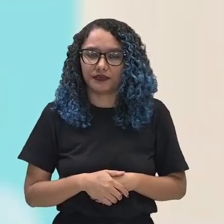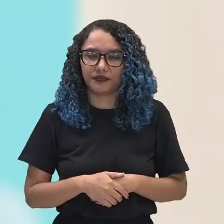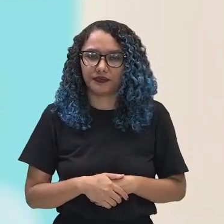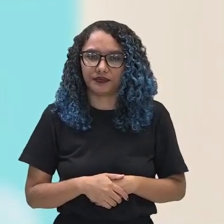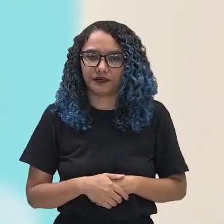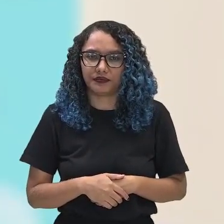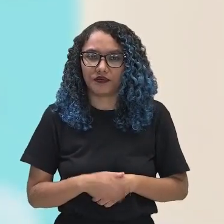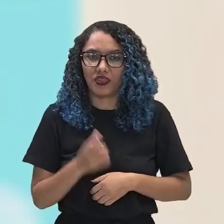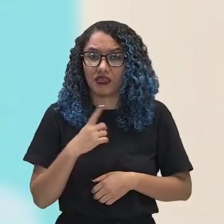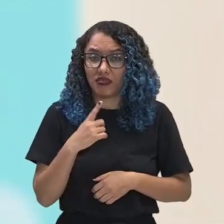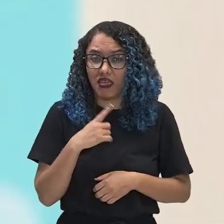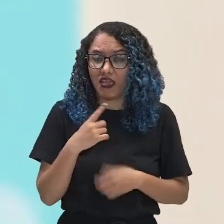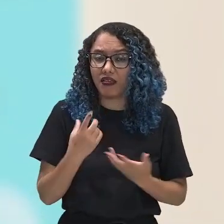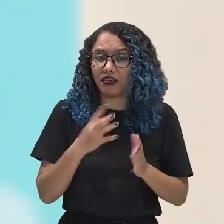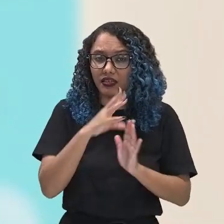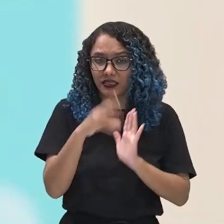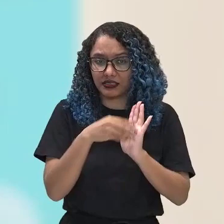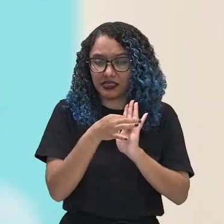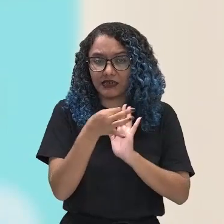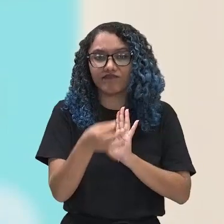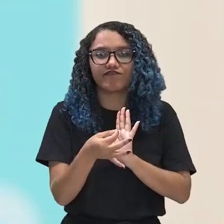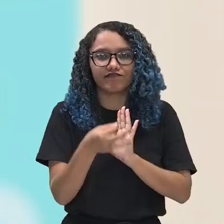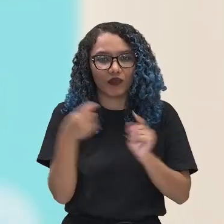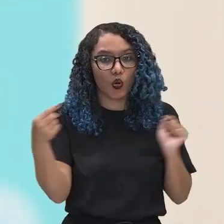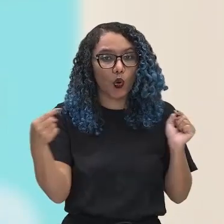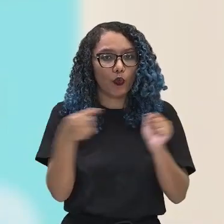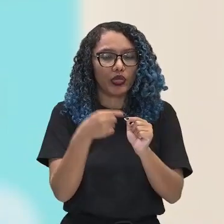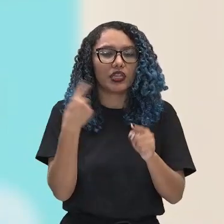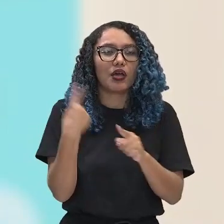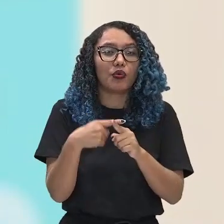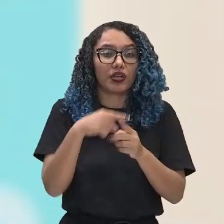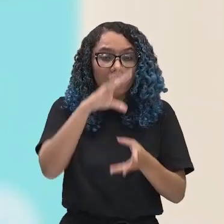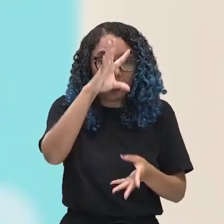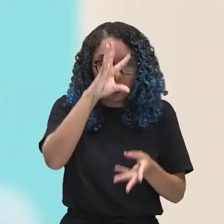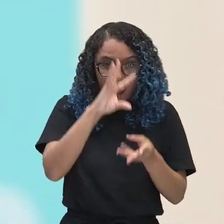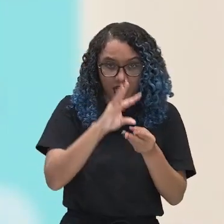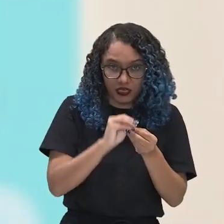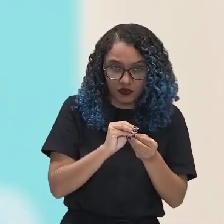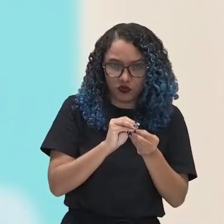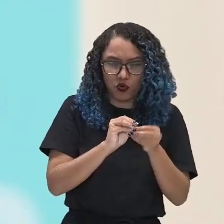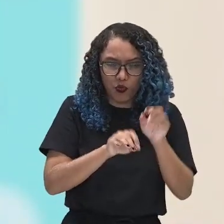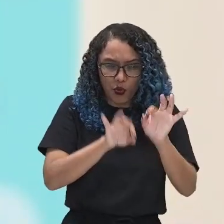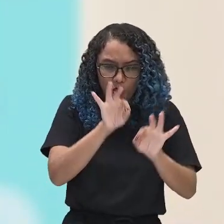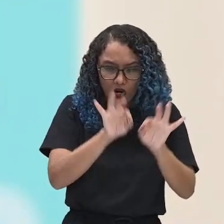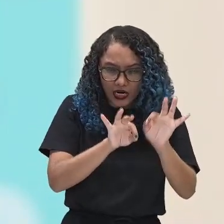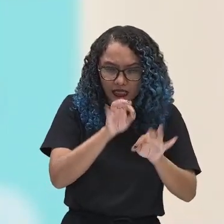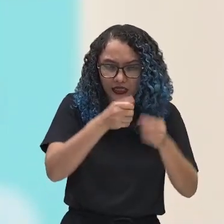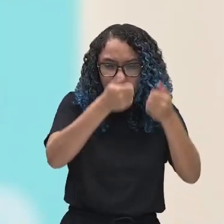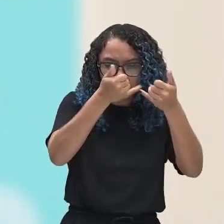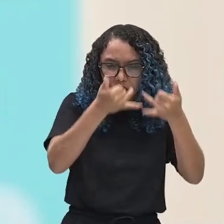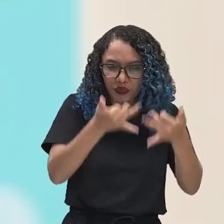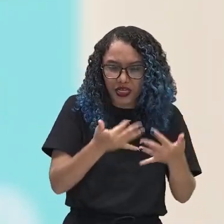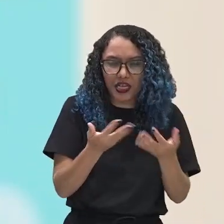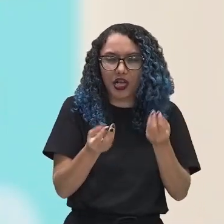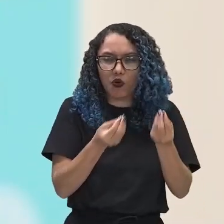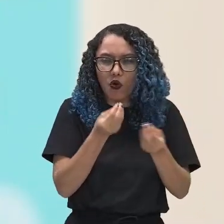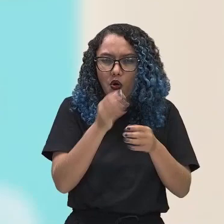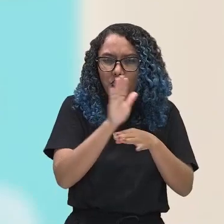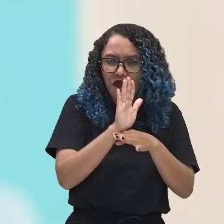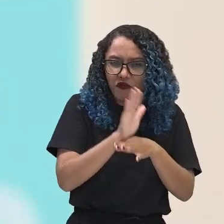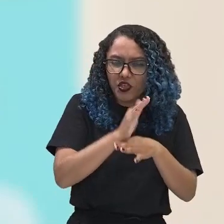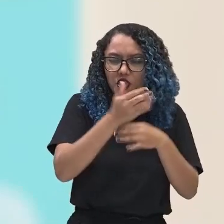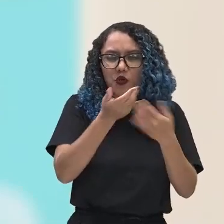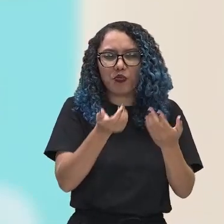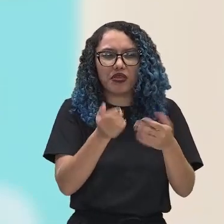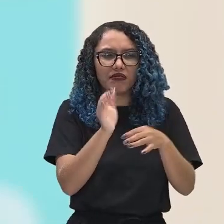eu tenho uma resenha crítica. É uma resenha porque eu faço o resumo a respeito do filme, a respeito da série, enfim,